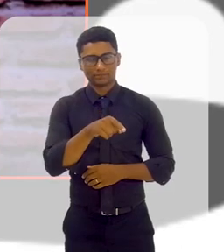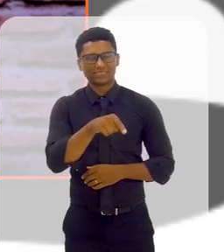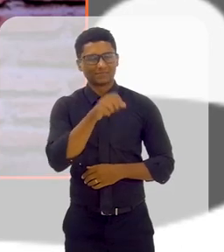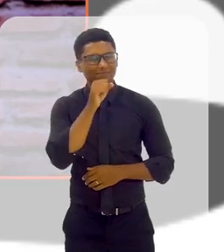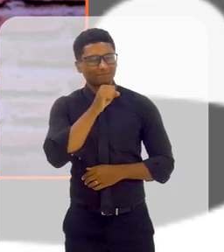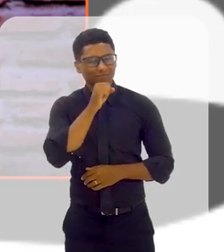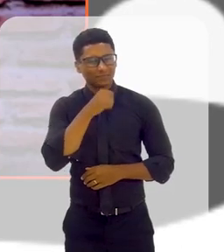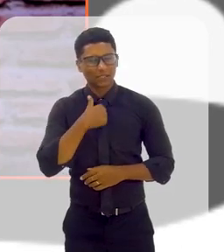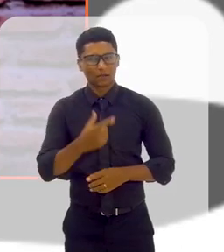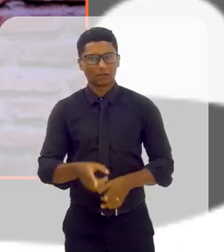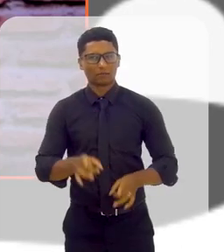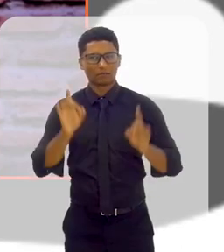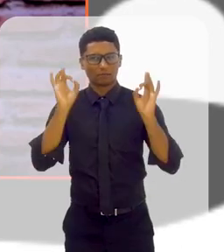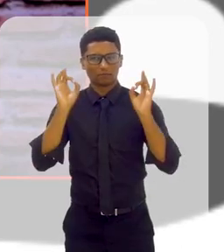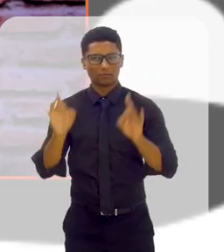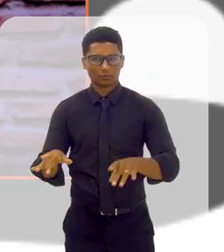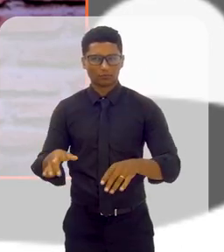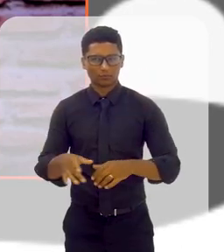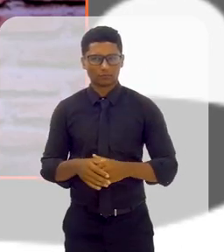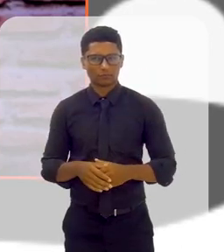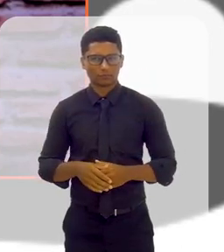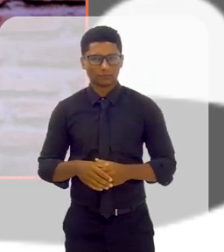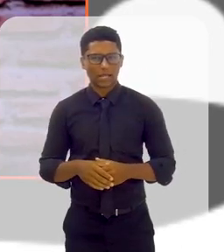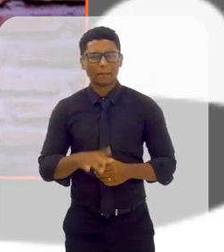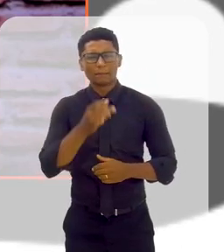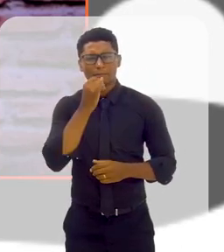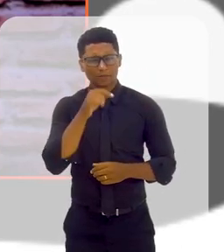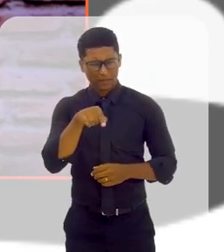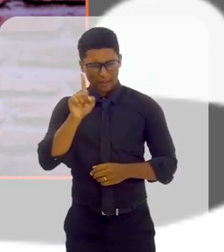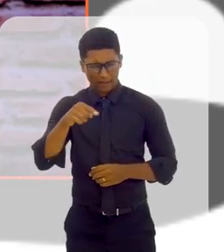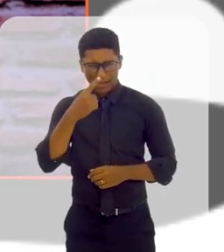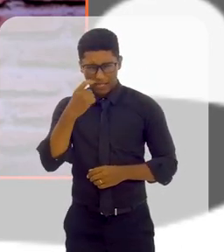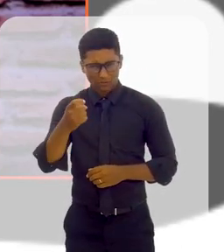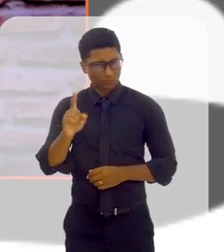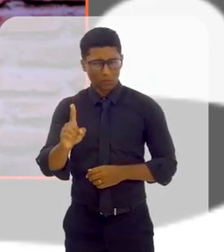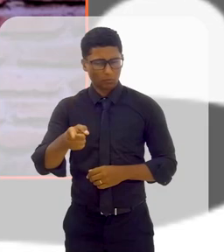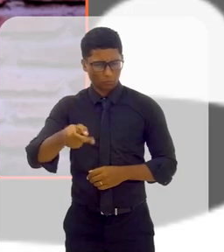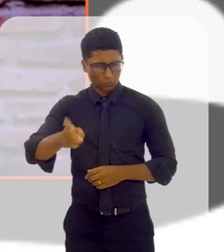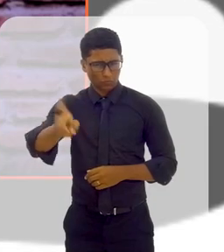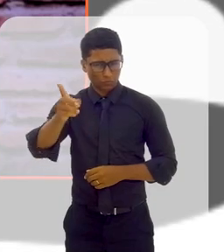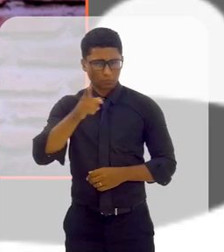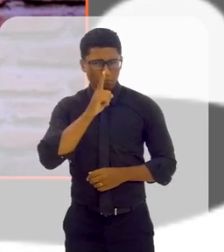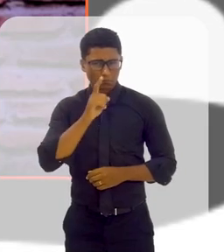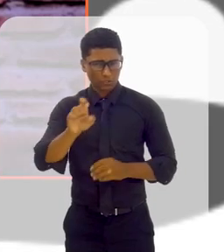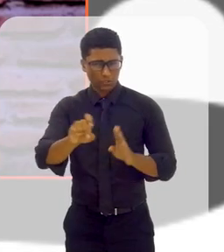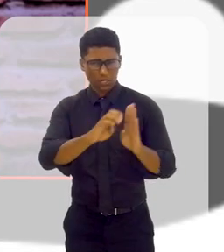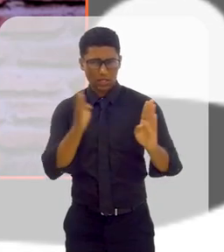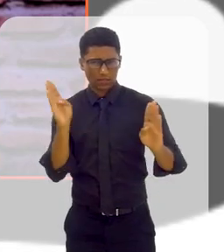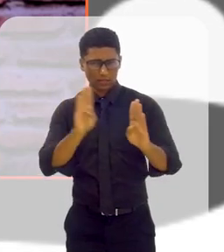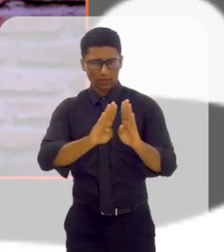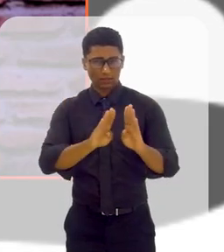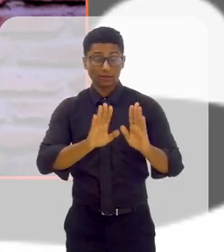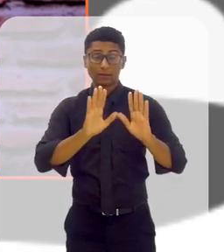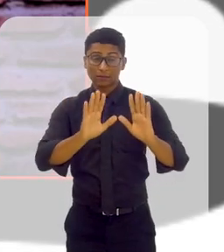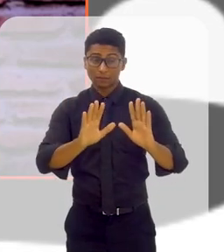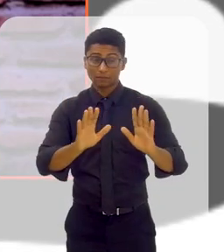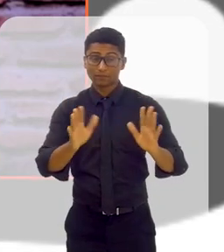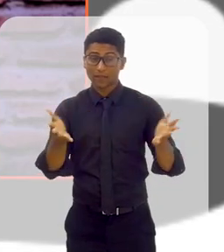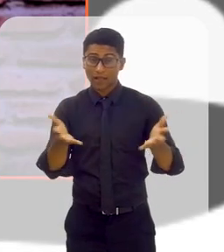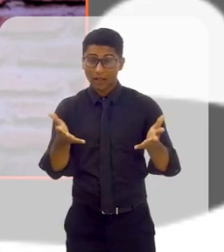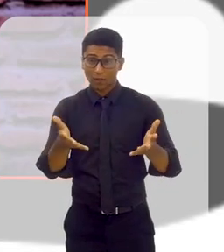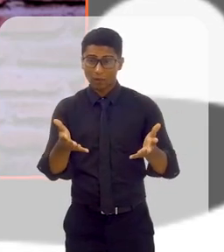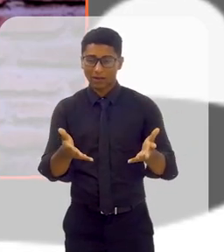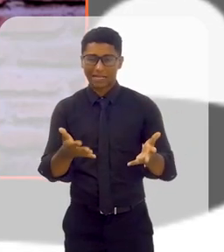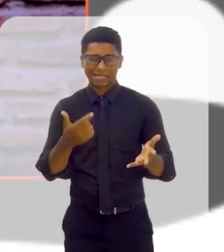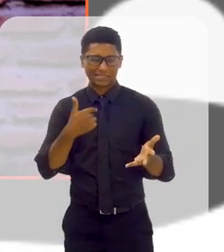vou descartá-la ela virou um lixo não lixo ela continua sendo uma geladeira mas agora era uma geladeira para mim